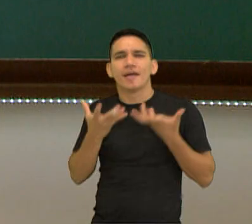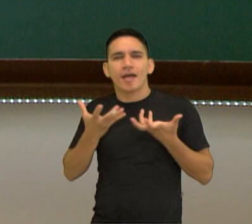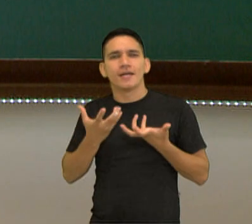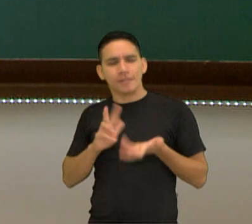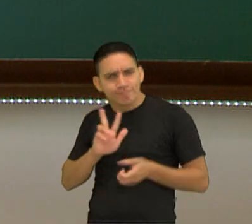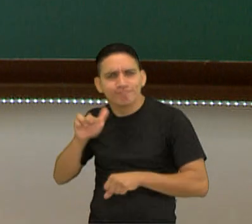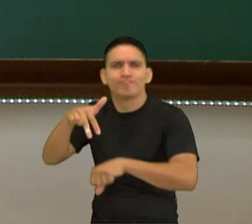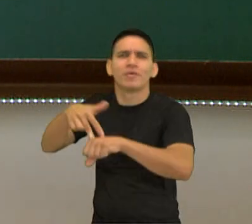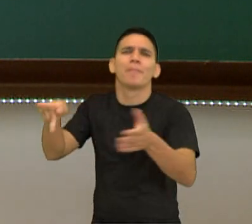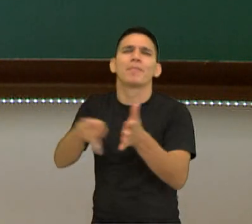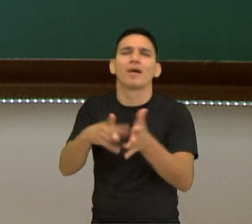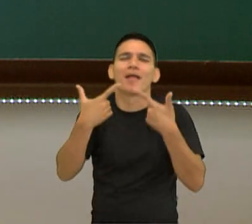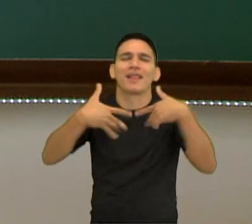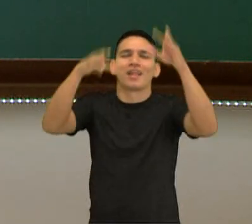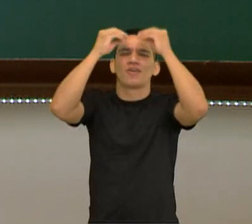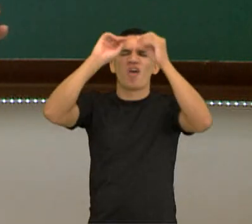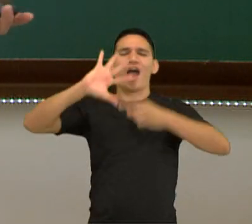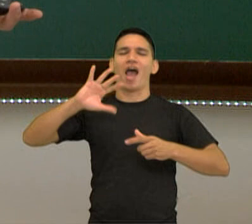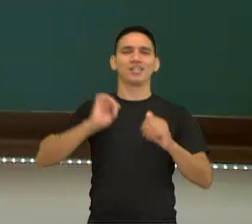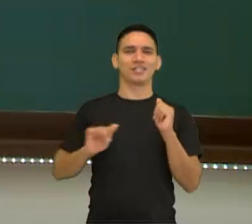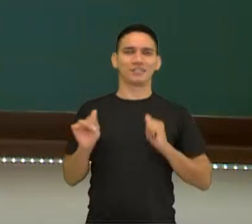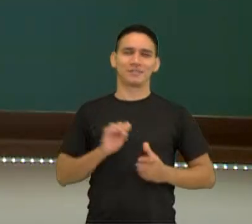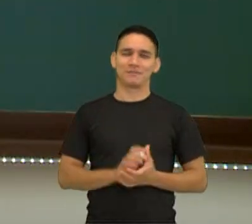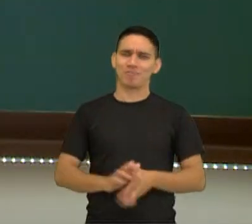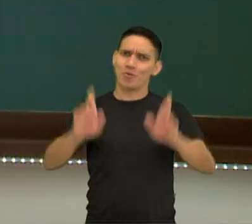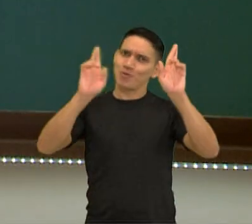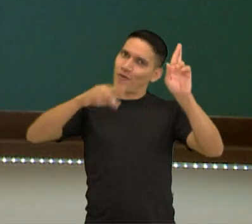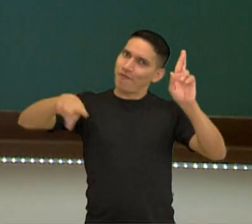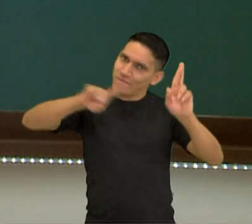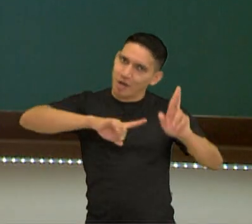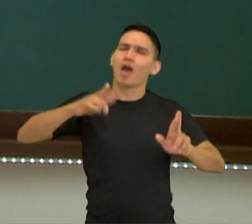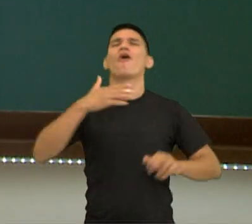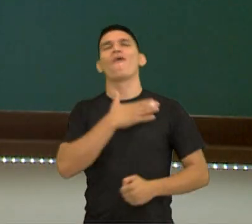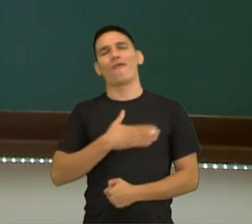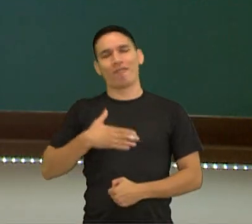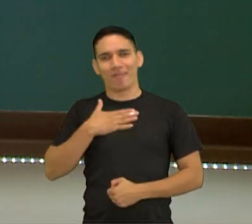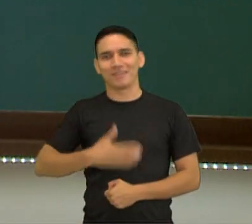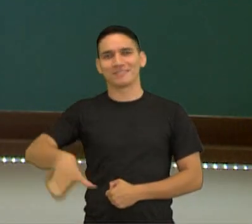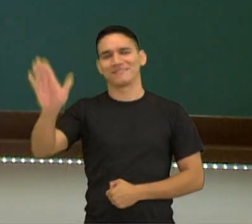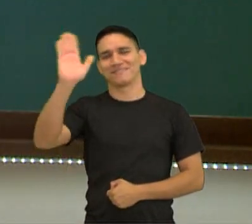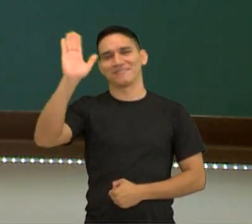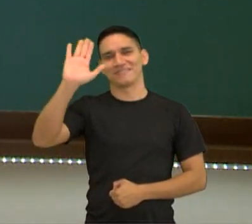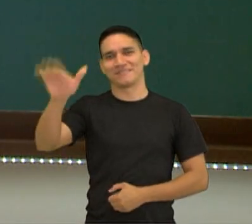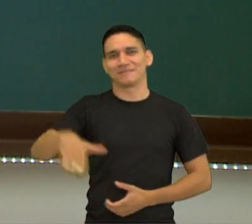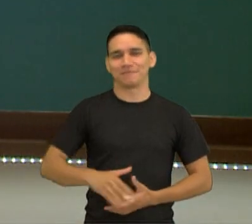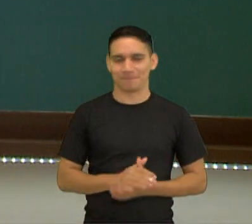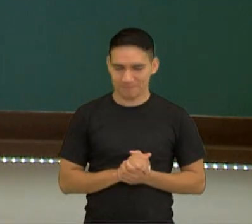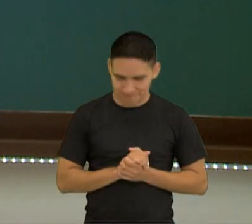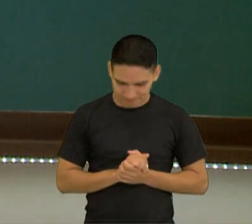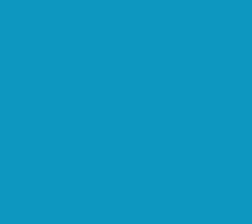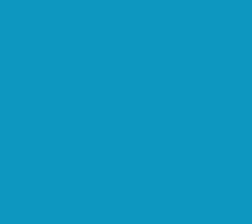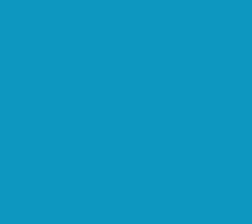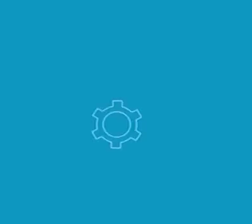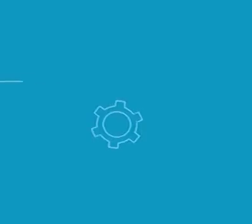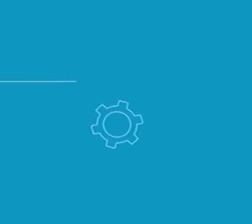esta linguagem artística. Eu espero que você tenha gostado e até breve!